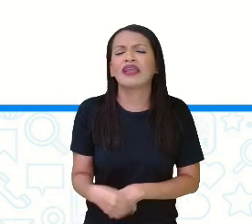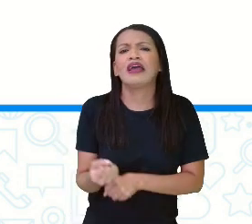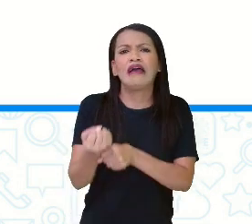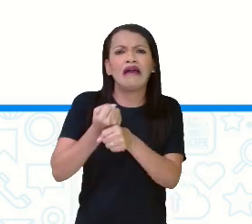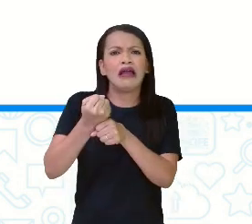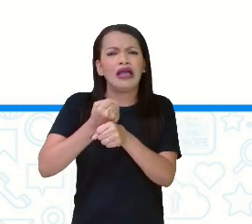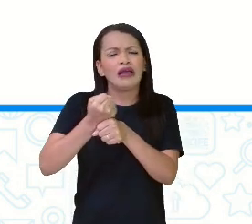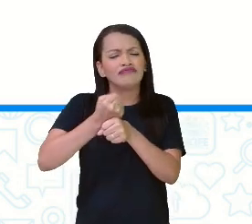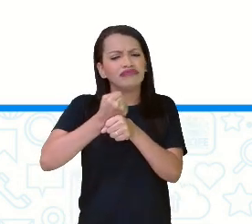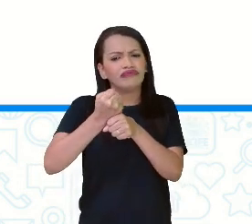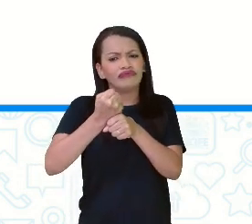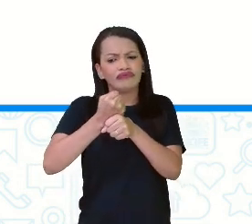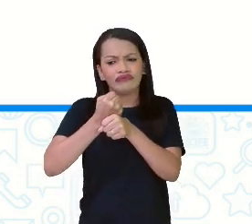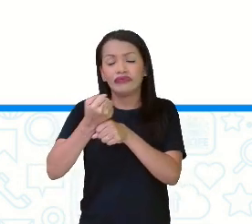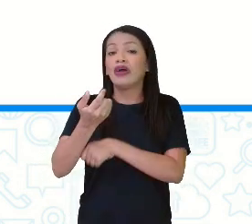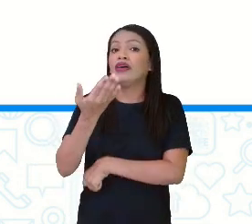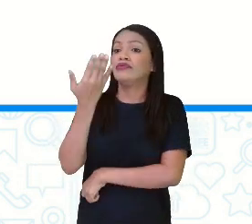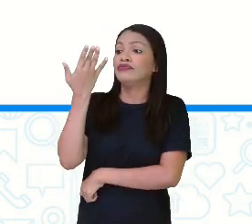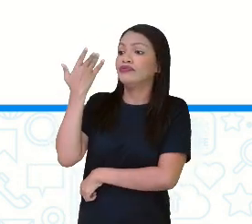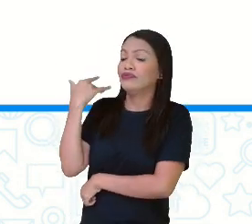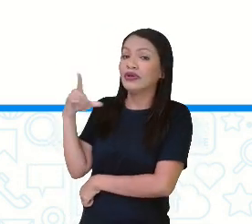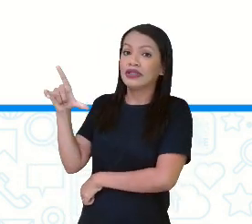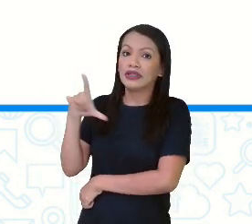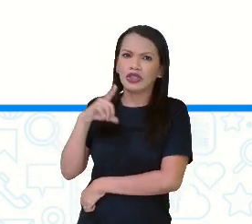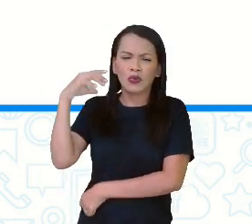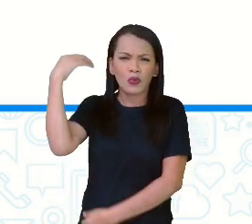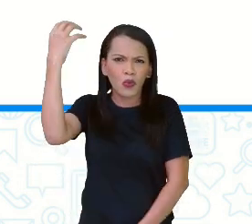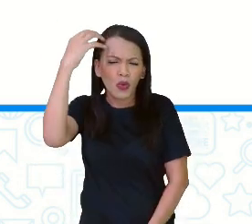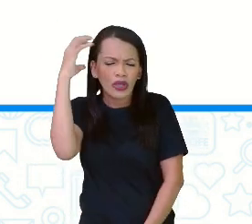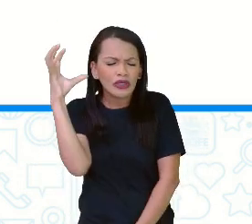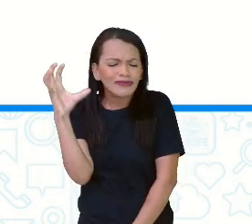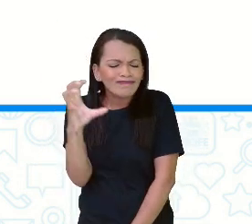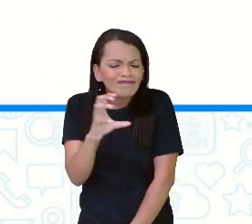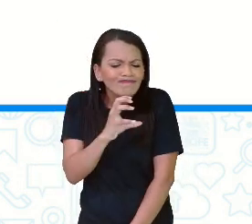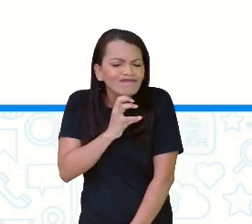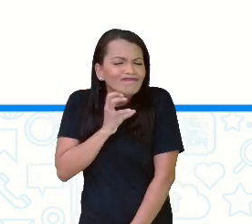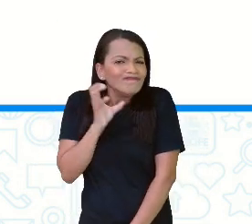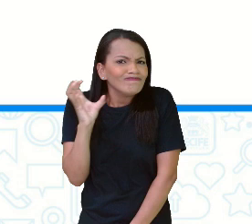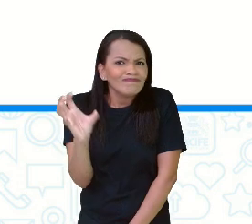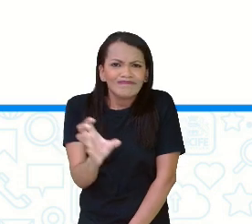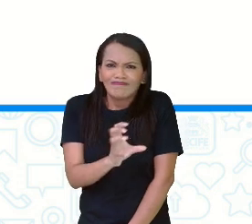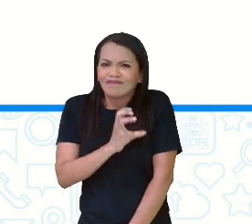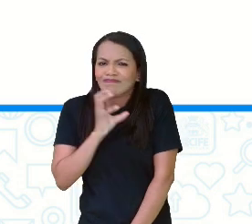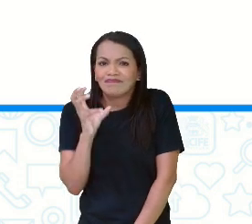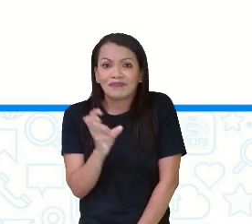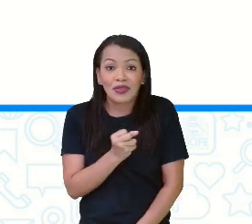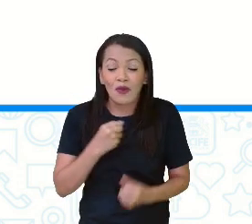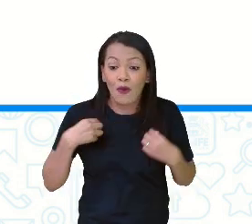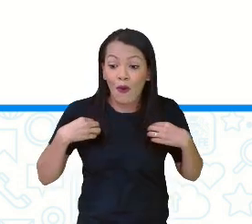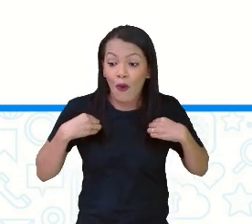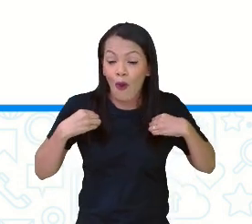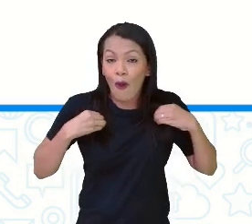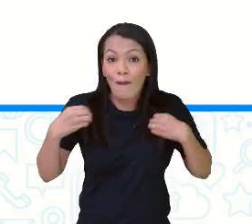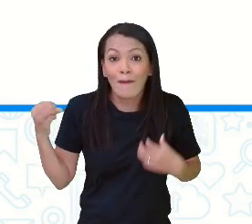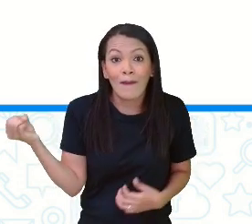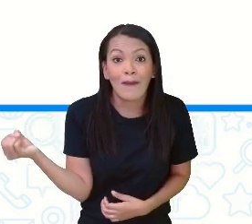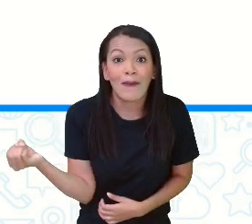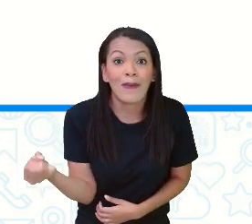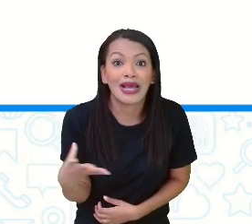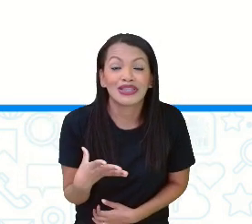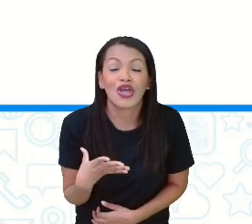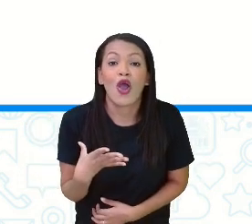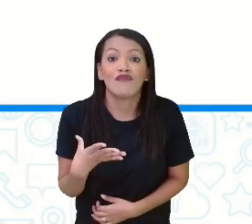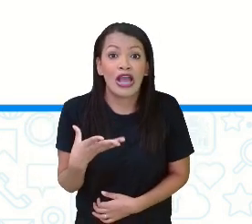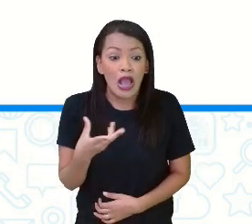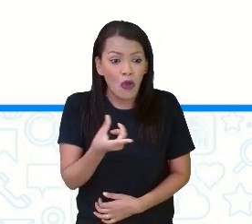anos atrás, havia um rei tão apaixonado, mas tão apaixonado por roupas novas, que gastava com elas todo o